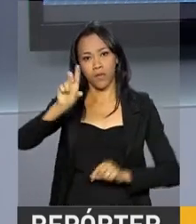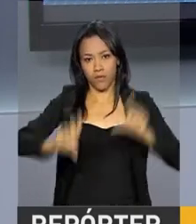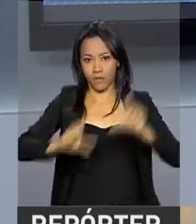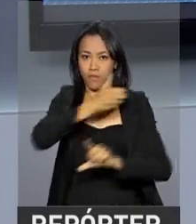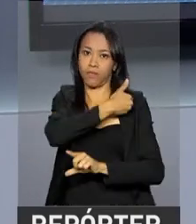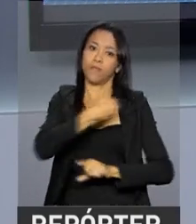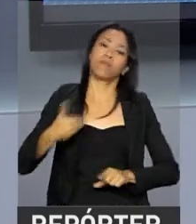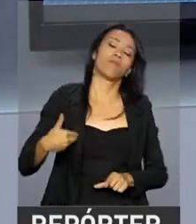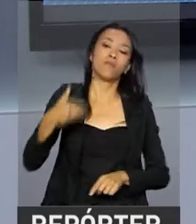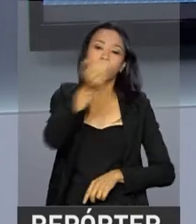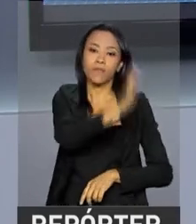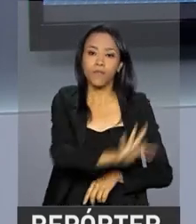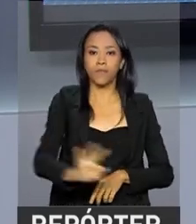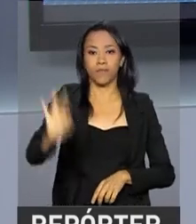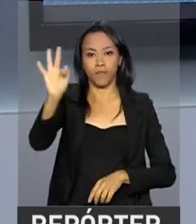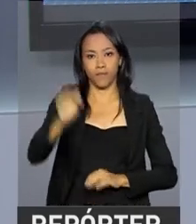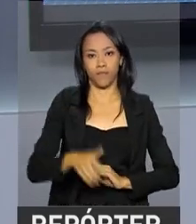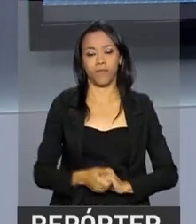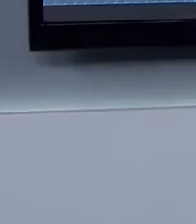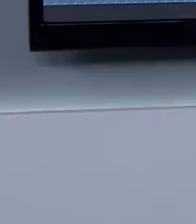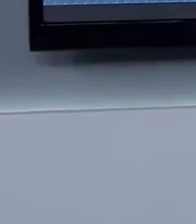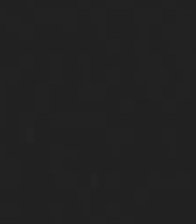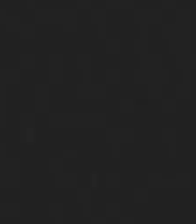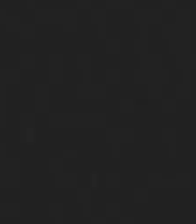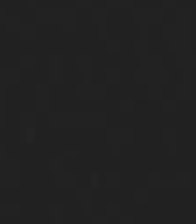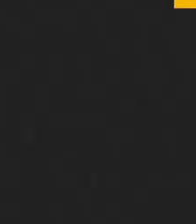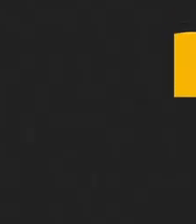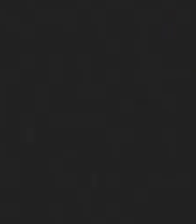gente na nbr a tv do governo federal